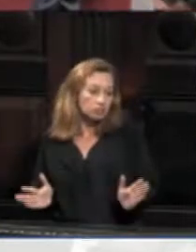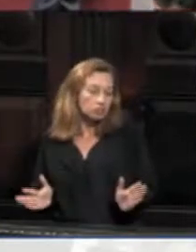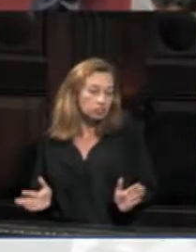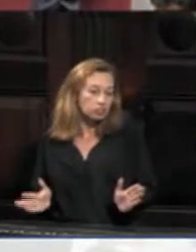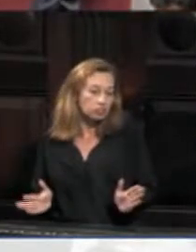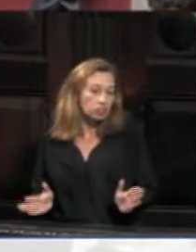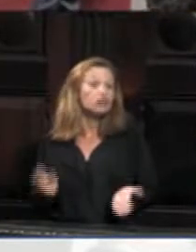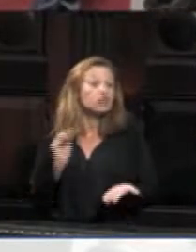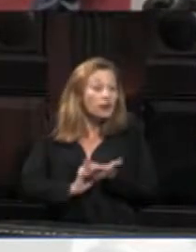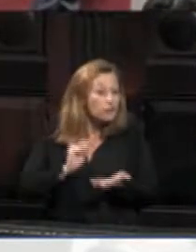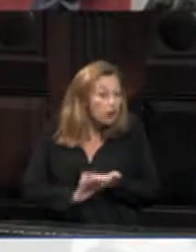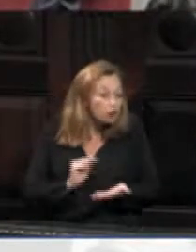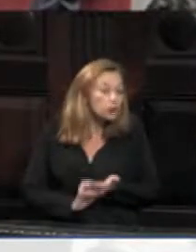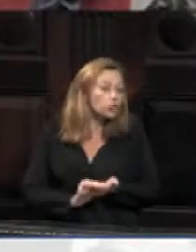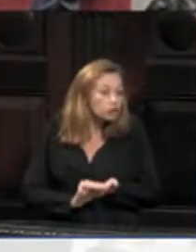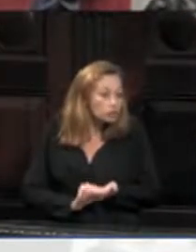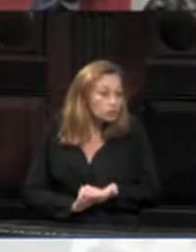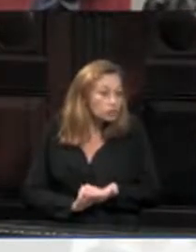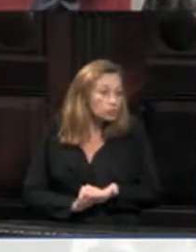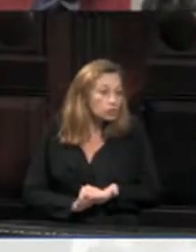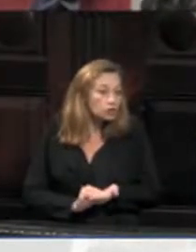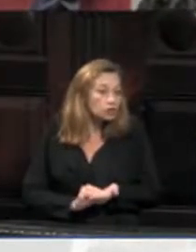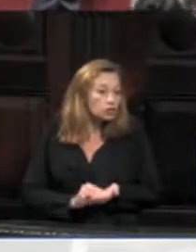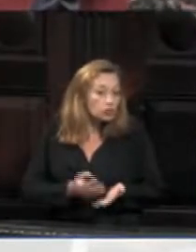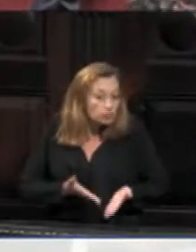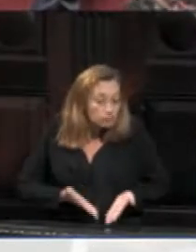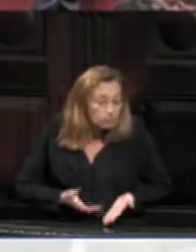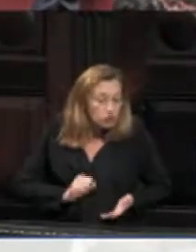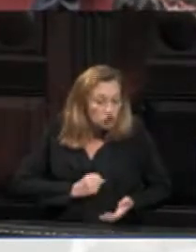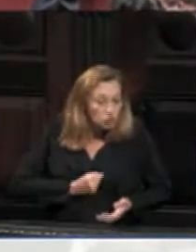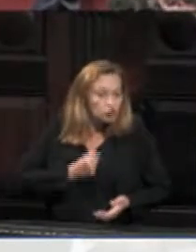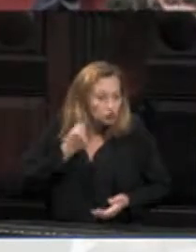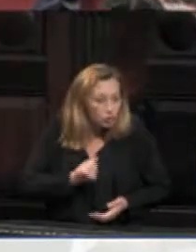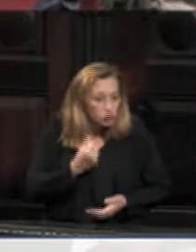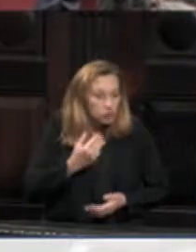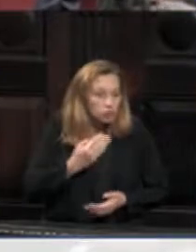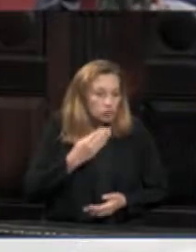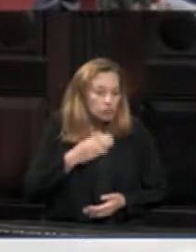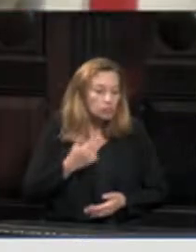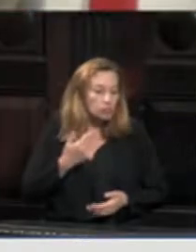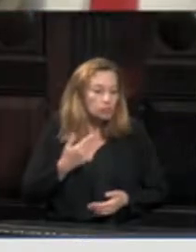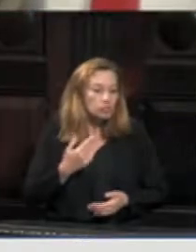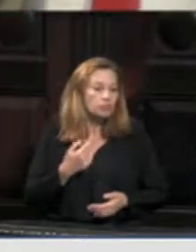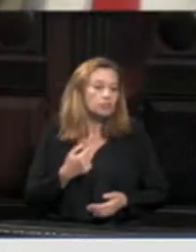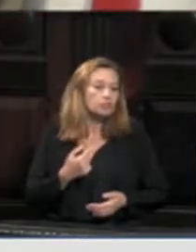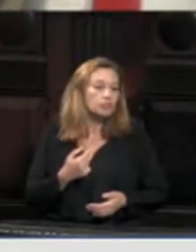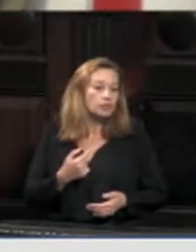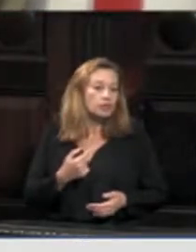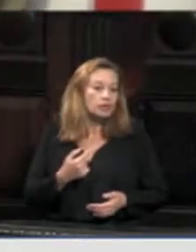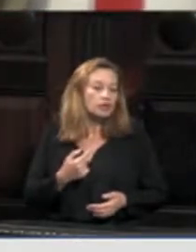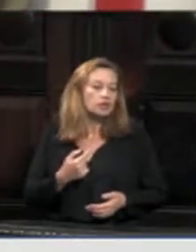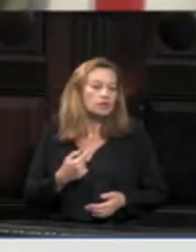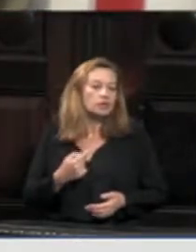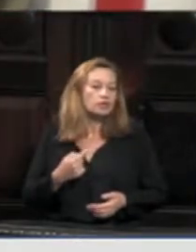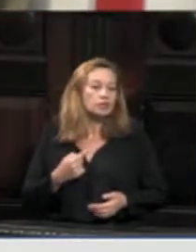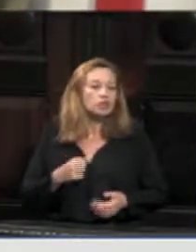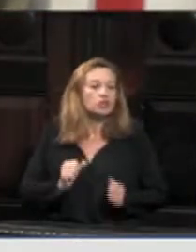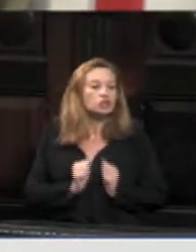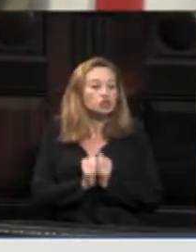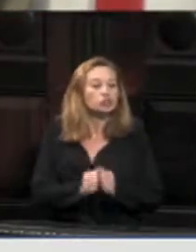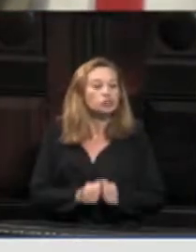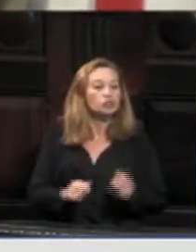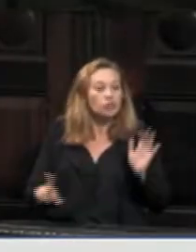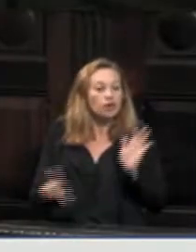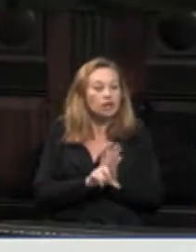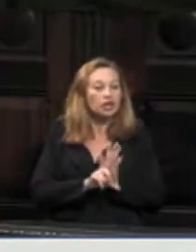Entendeu? Então está faltando disposição de enfrentar a lei. Então acho que com essa redução a gente viabiliza mais ainda a lei. Falta disposição da Secretaria